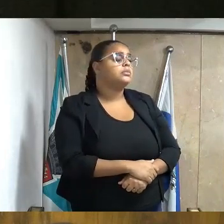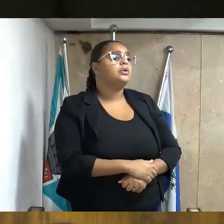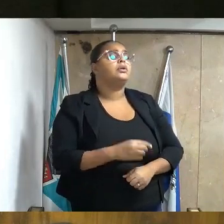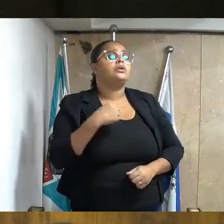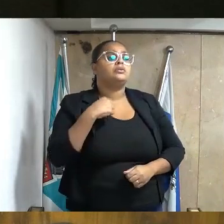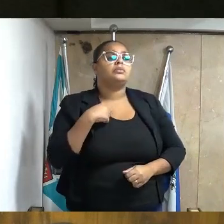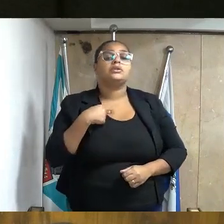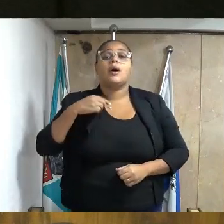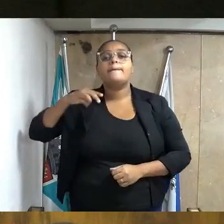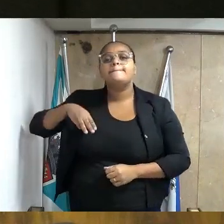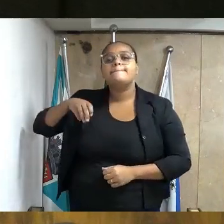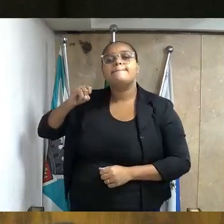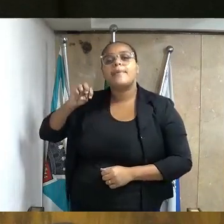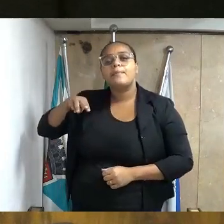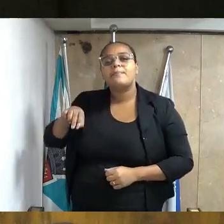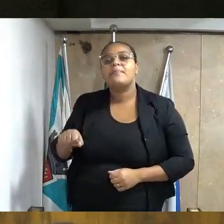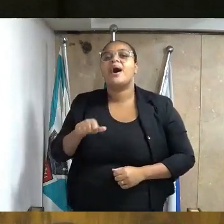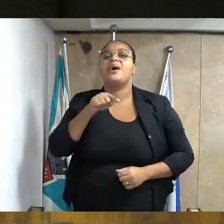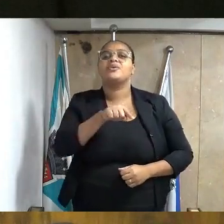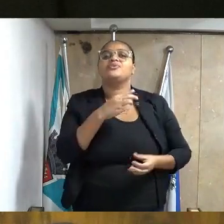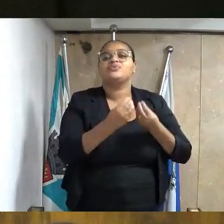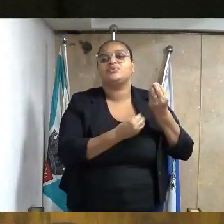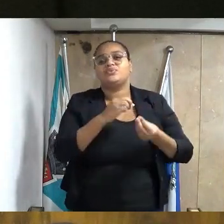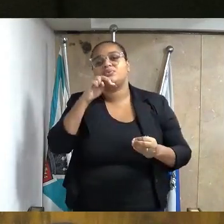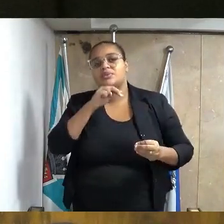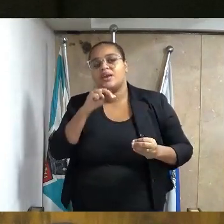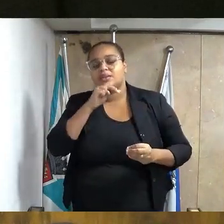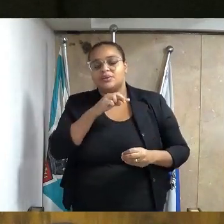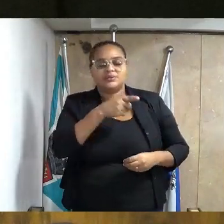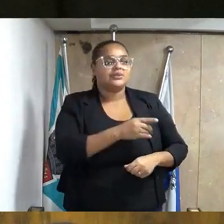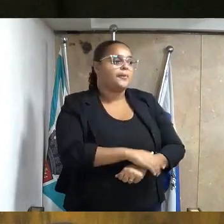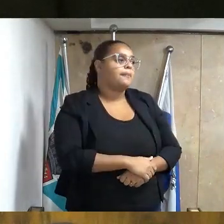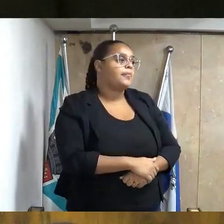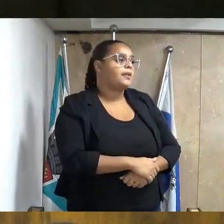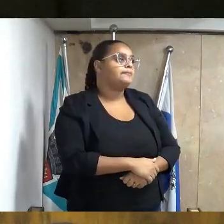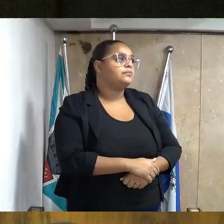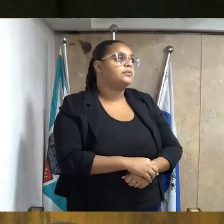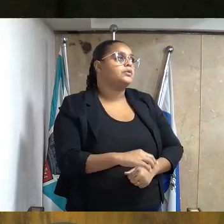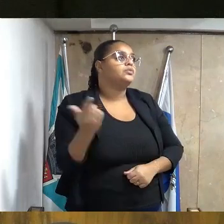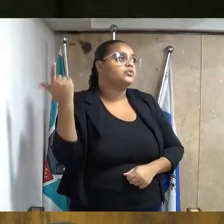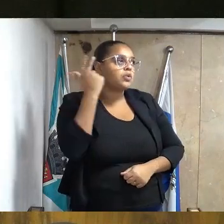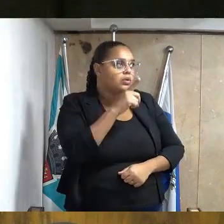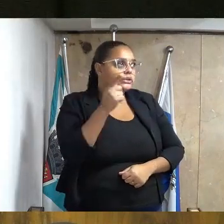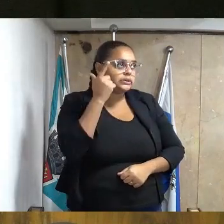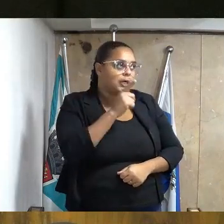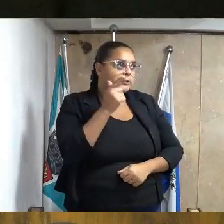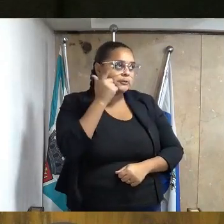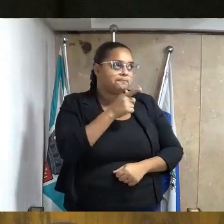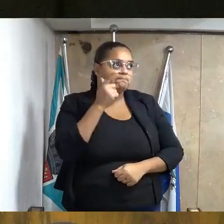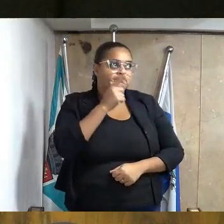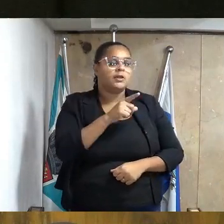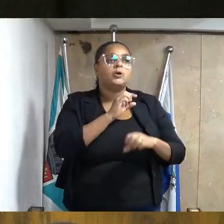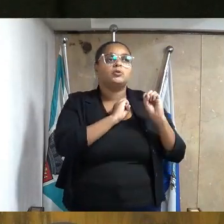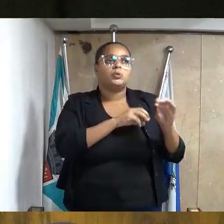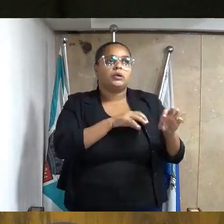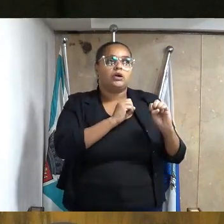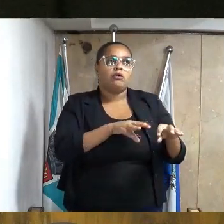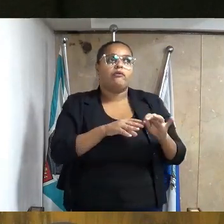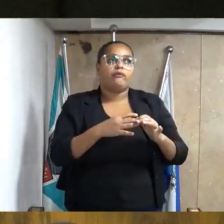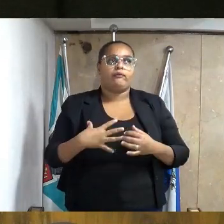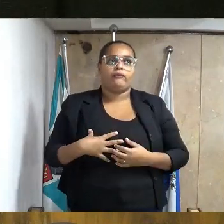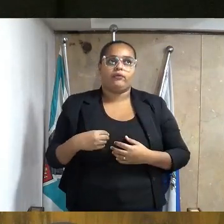mimar os nossos netos, né? Então, no momento que a gente consegue educar os filhos de uma